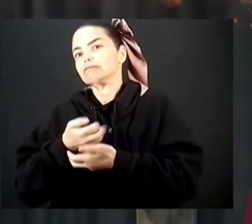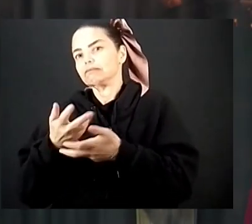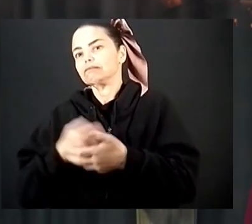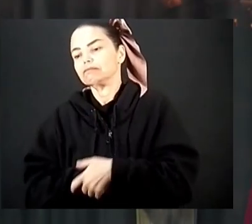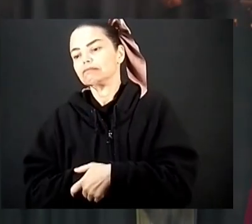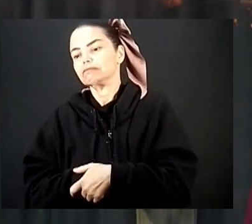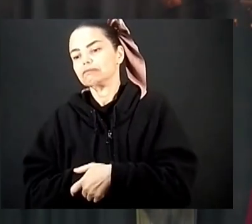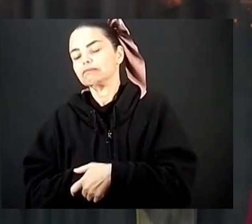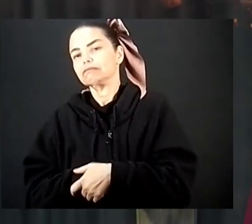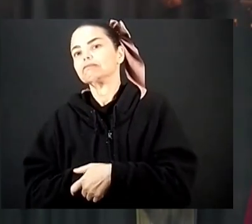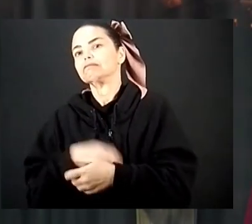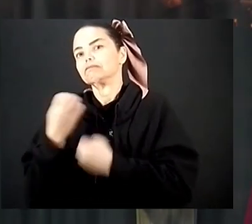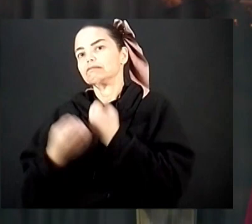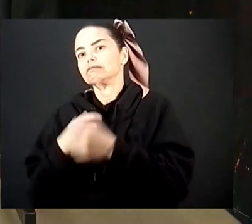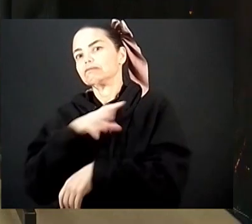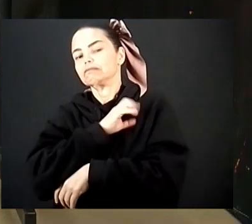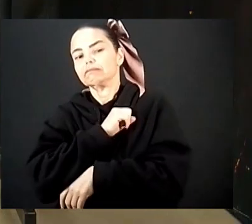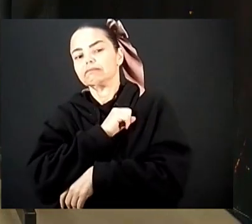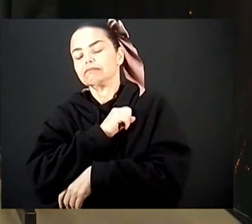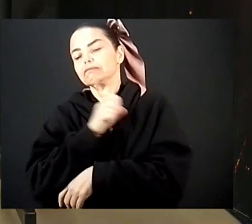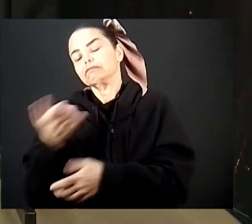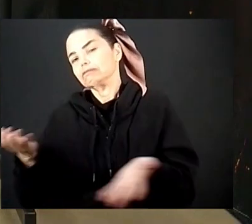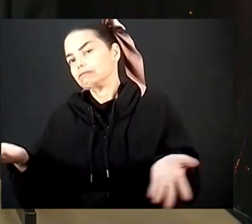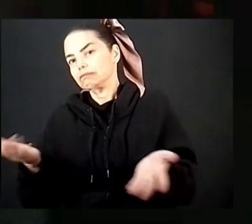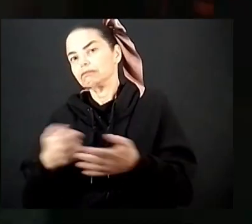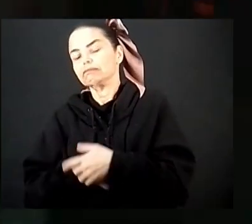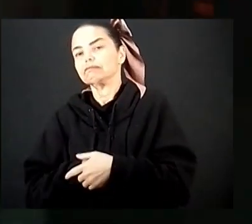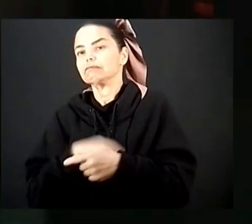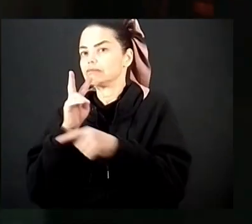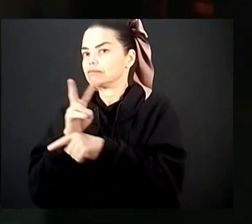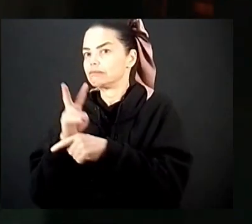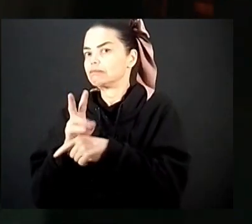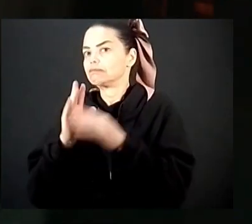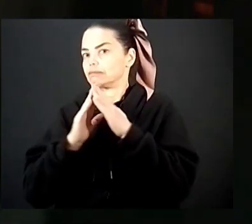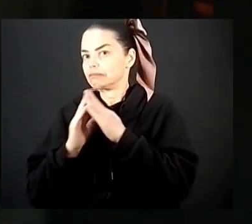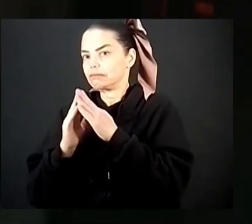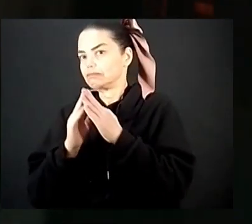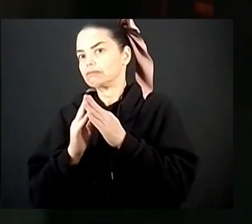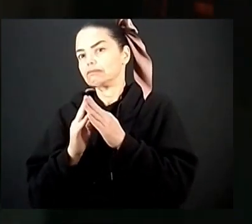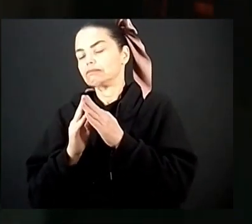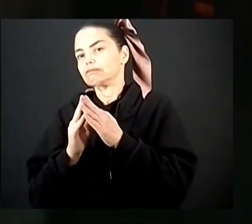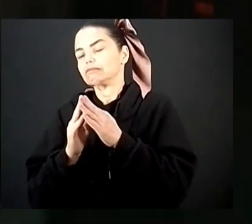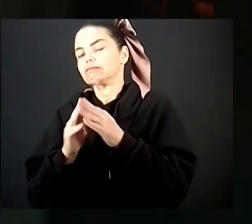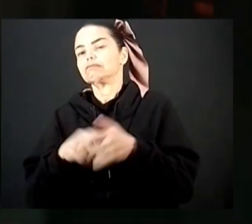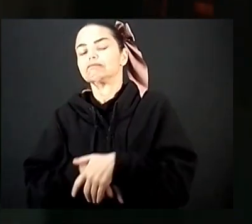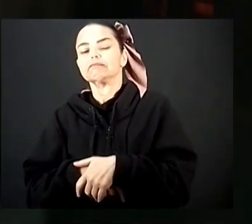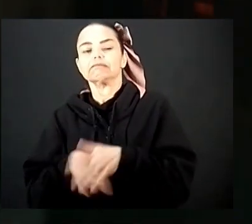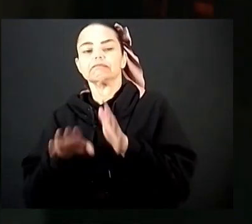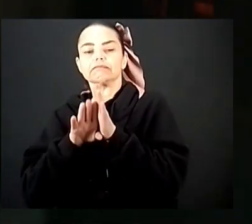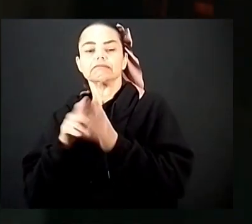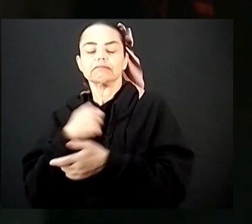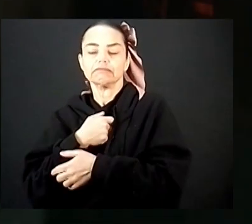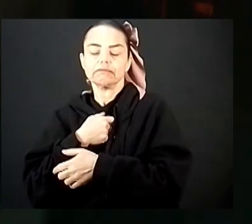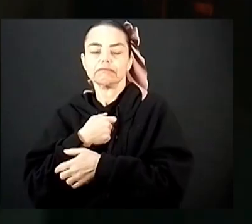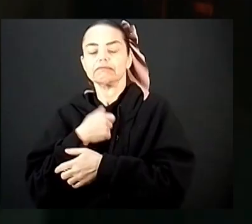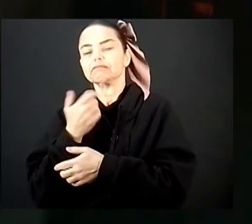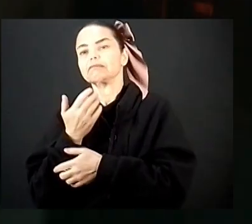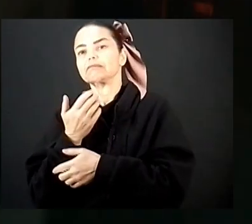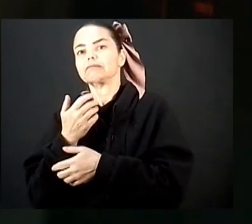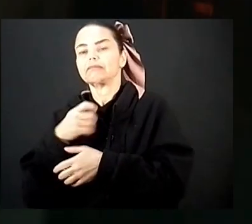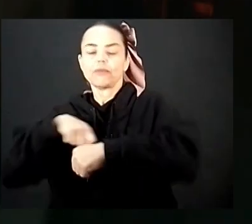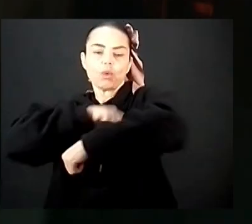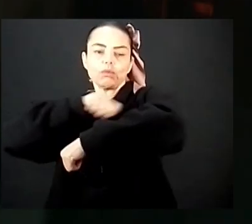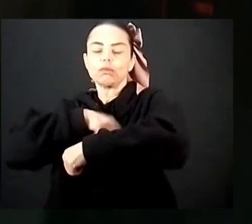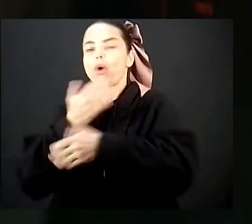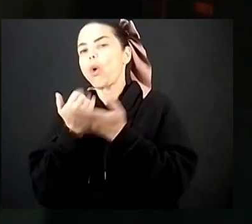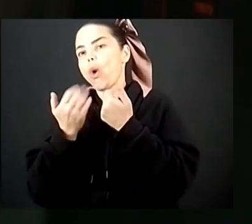E a forma de amor, de repente, seja um cuidado com a casa, né? Você chegar lá, tá um almoço pronto,